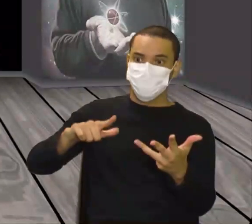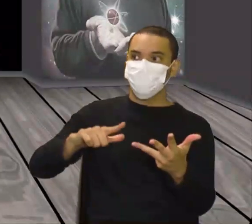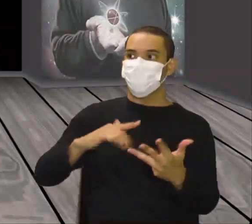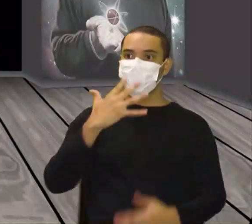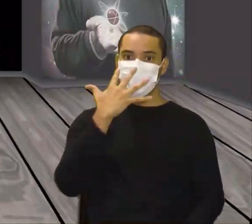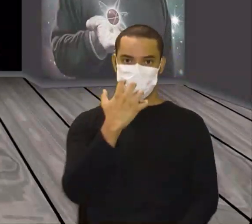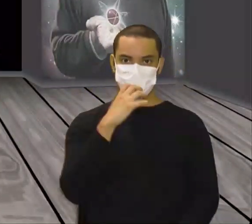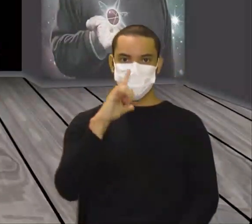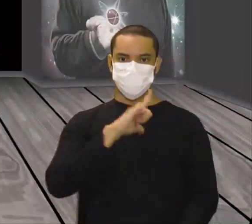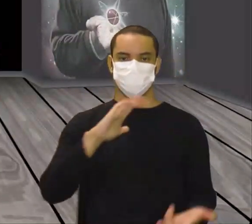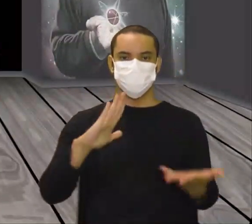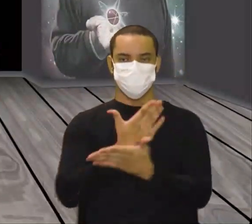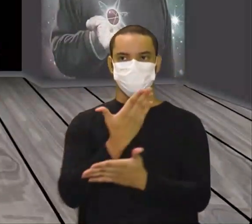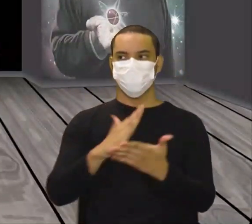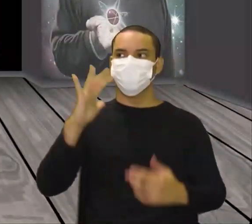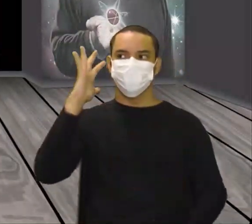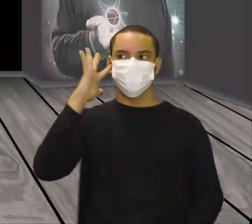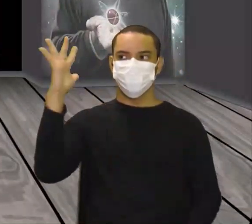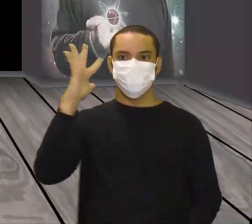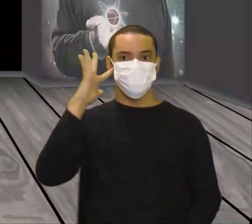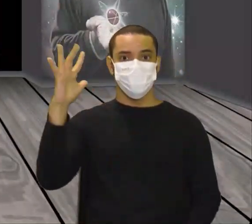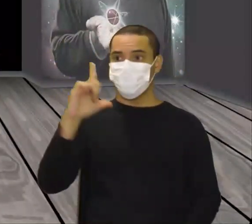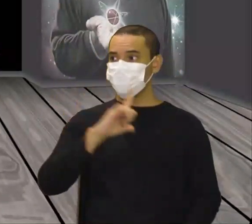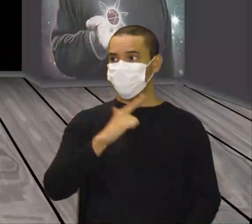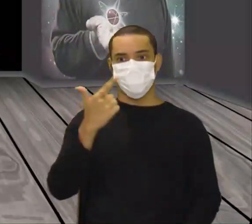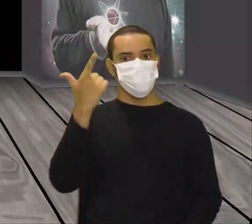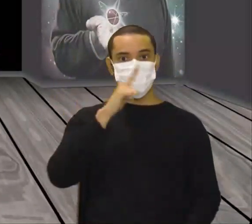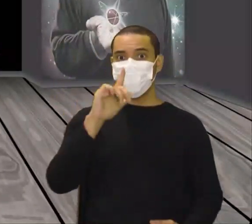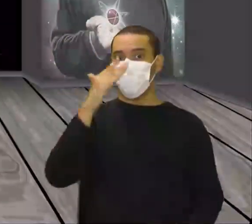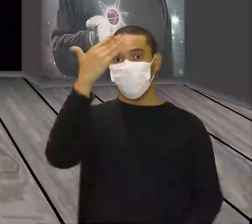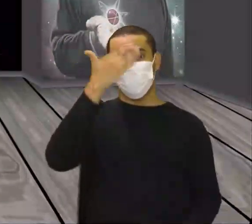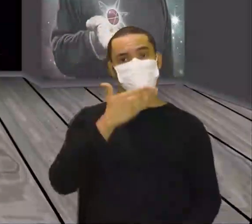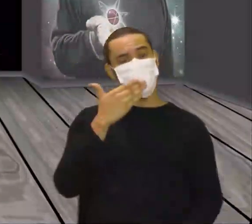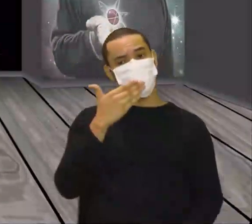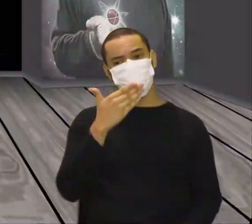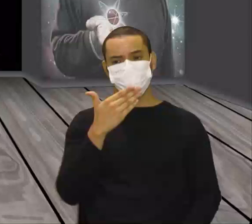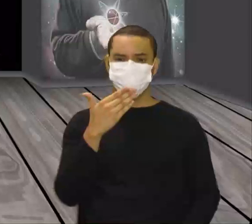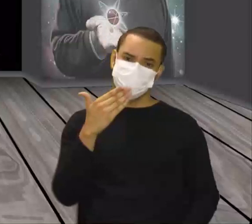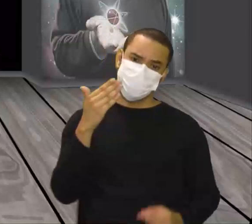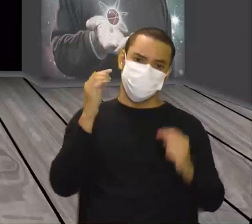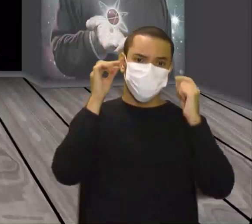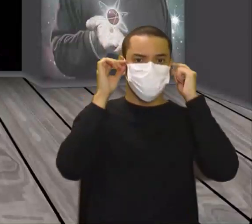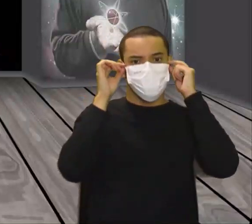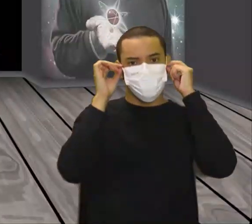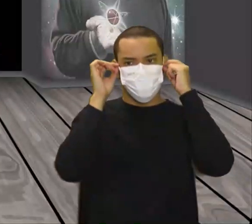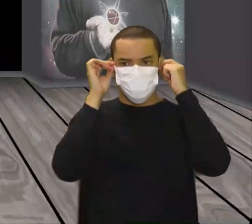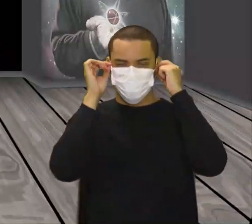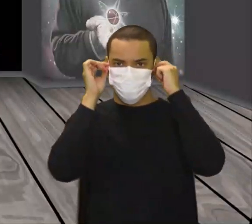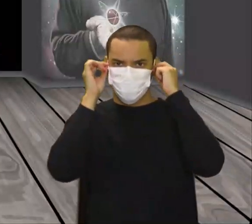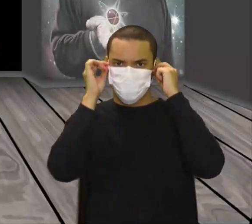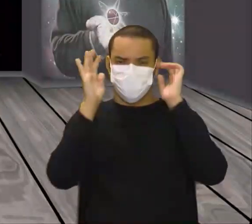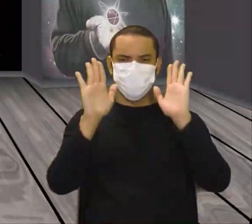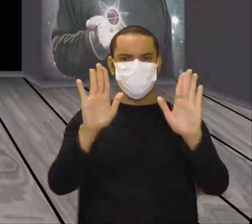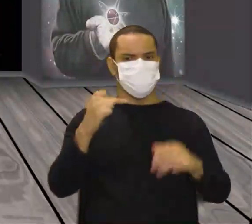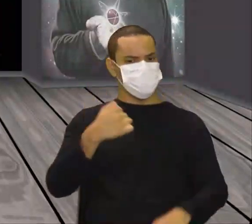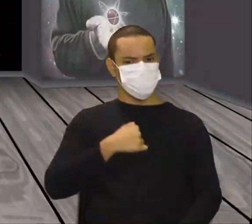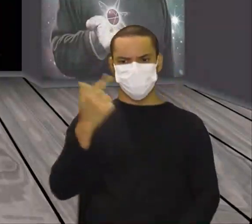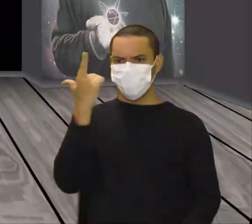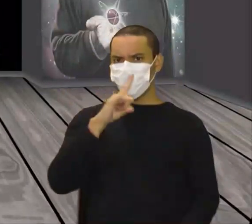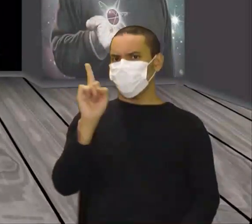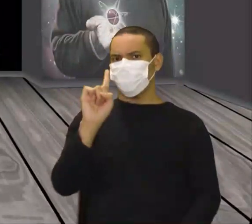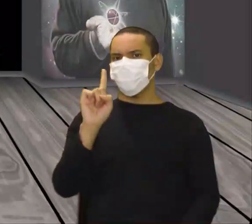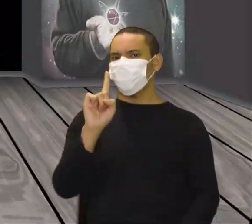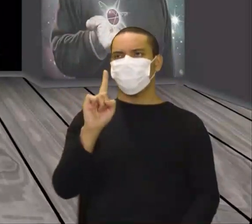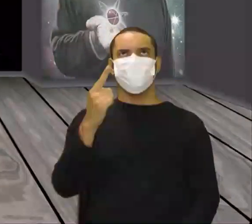O que aconteceu? Teve uma que ele não conseguiu provar. E ele ainda não teve tanta humildade, né? Ele falou, gente, se eu não conseguir fazer é porque isso